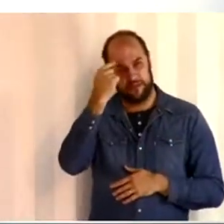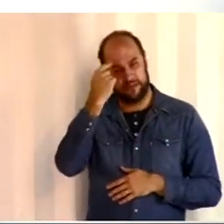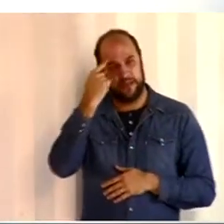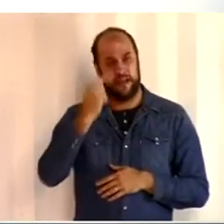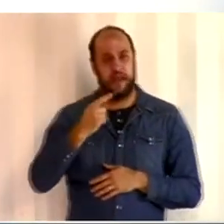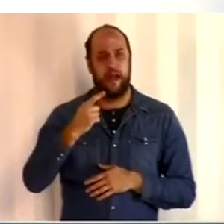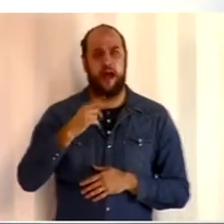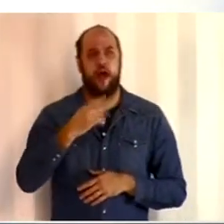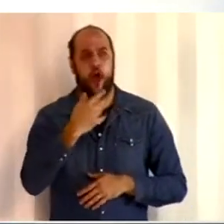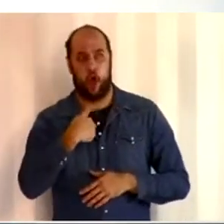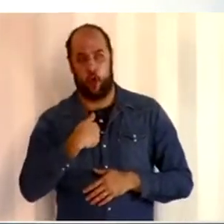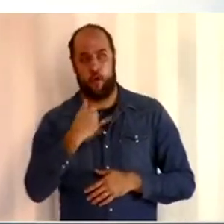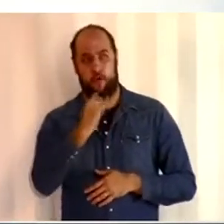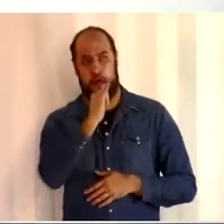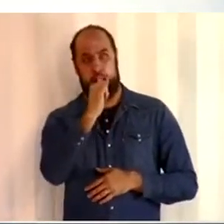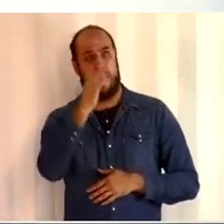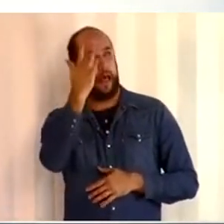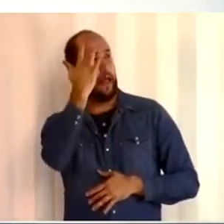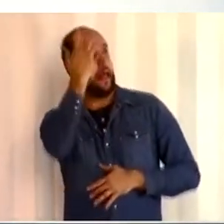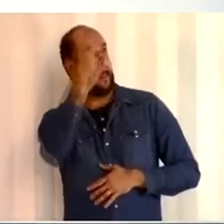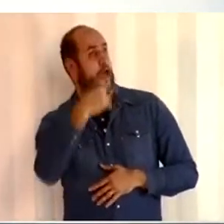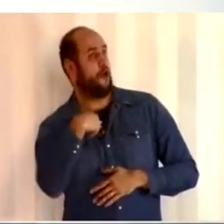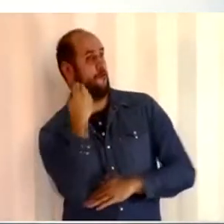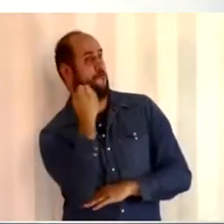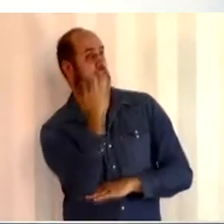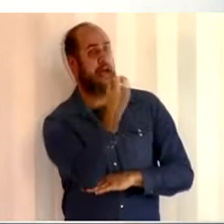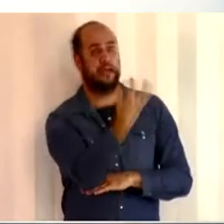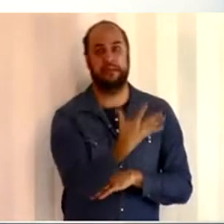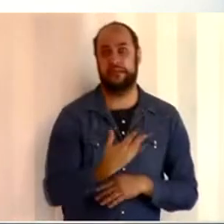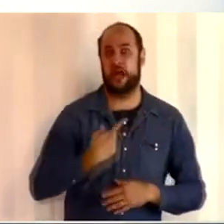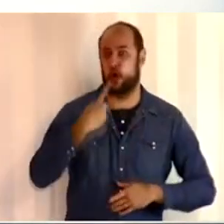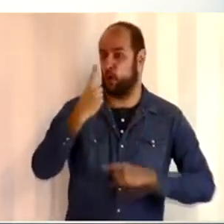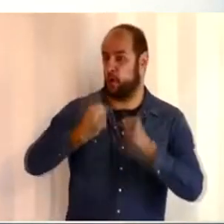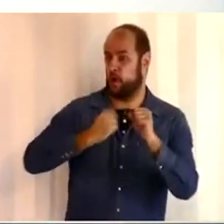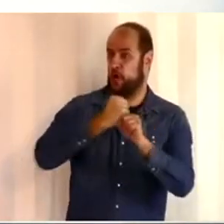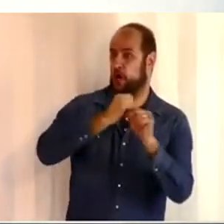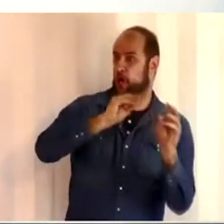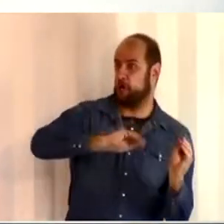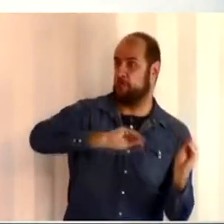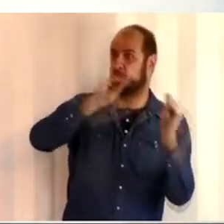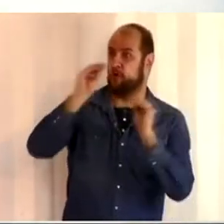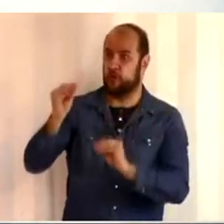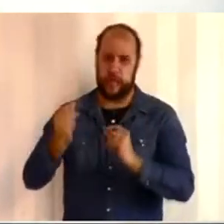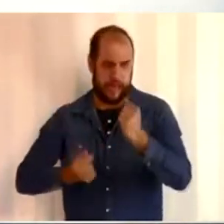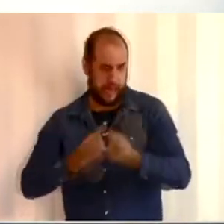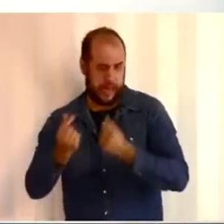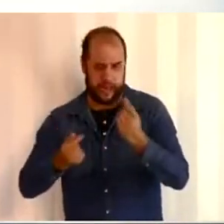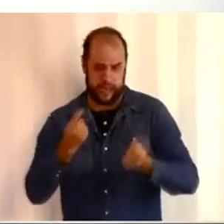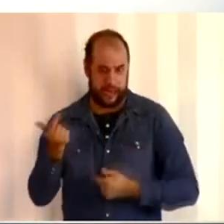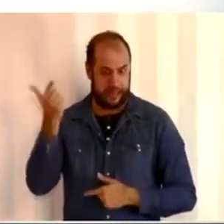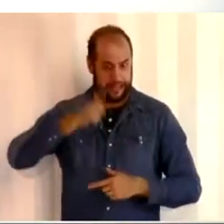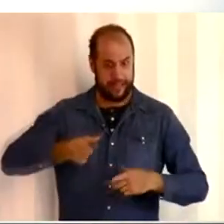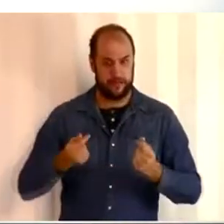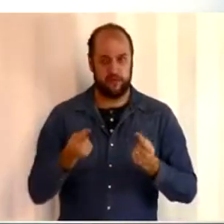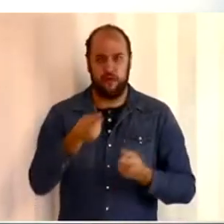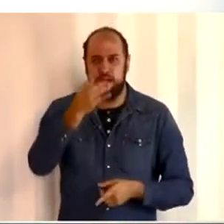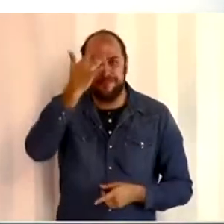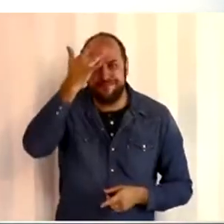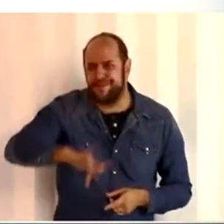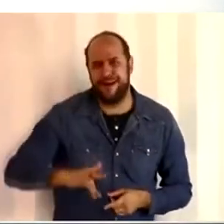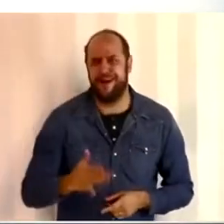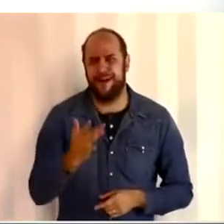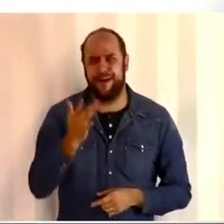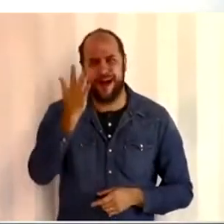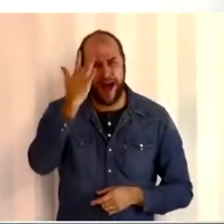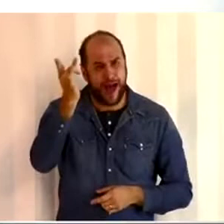podemos falar, amanhã eu vou viajar, amanhã eu vou passar um ano em tal lugar, negociaremos, teremos lucro. Você não sabe o que sucederá